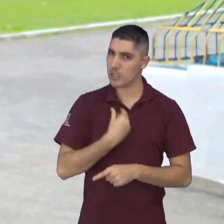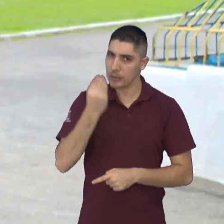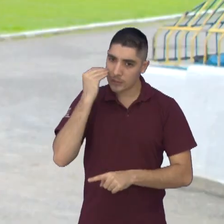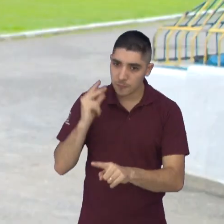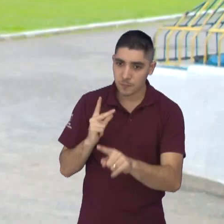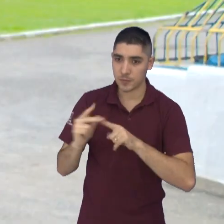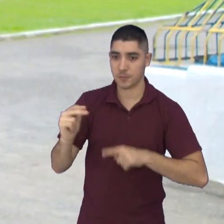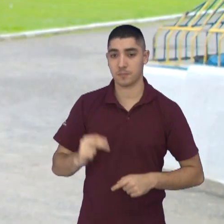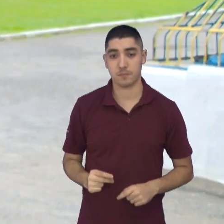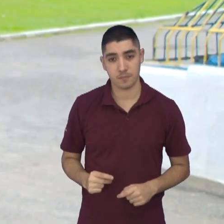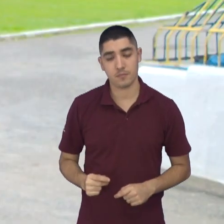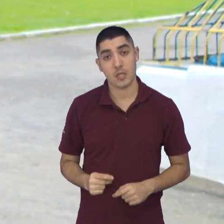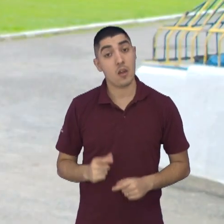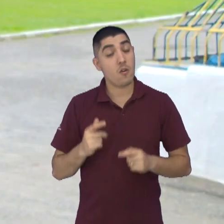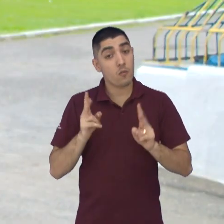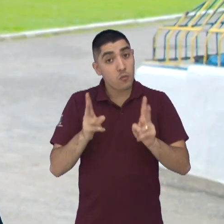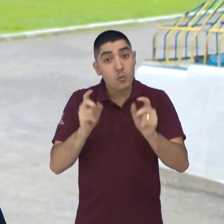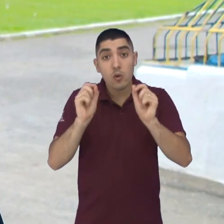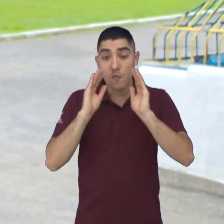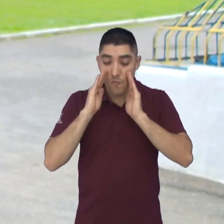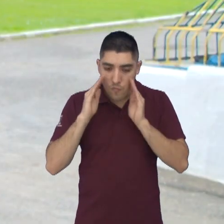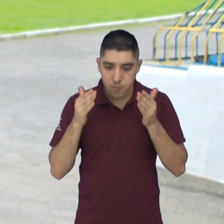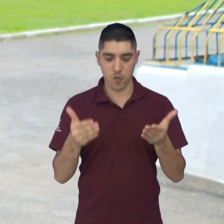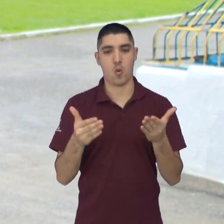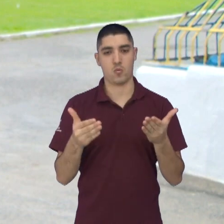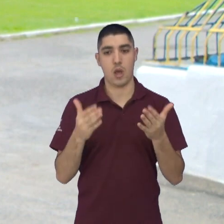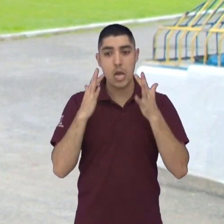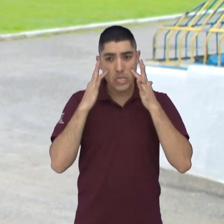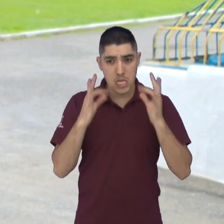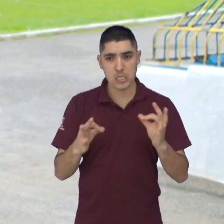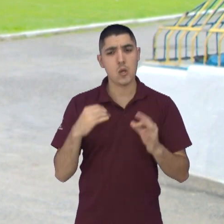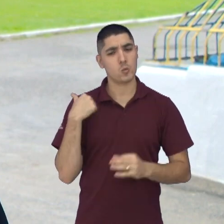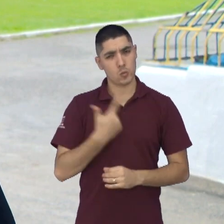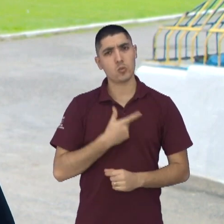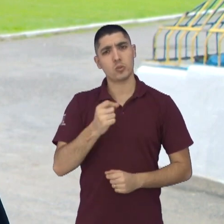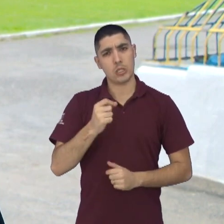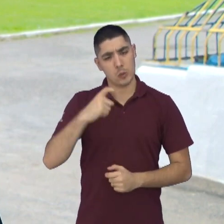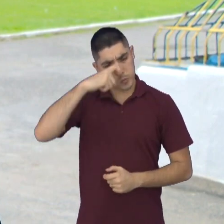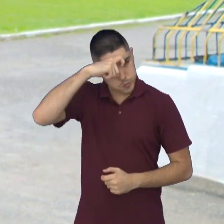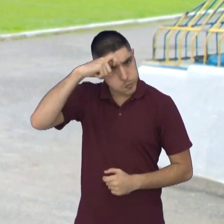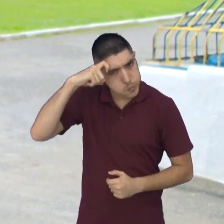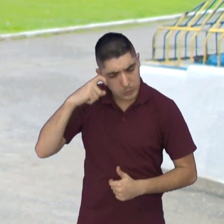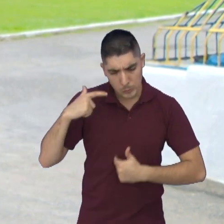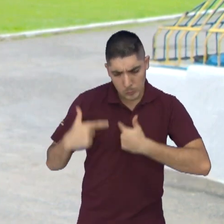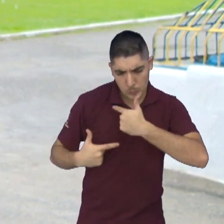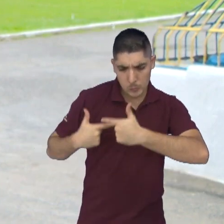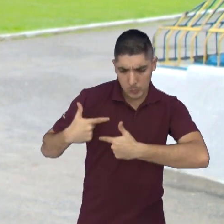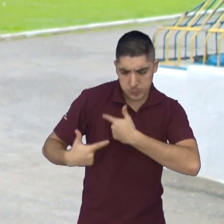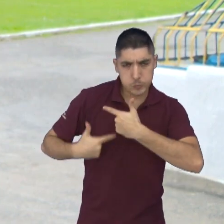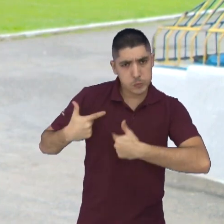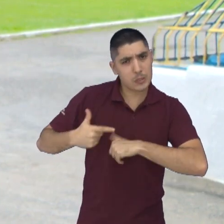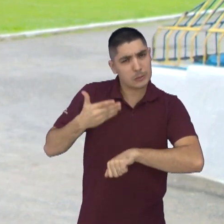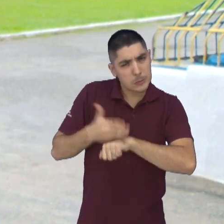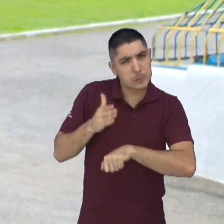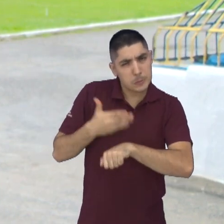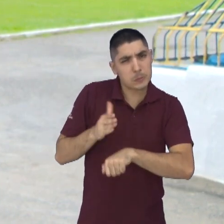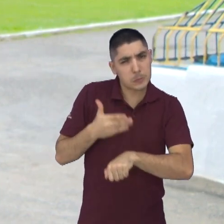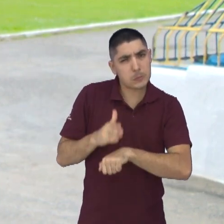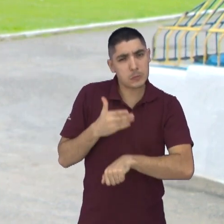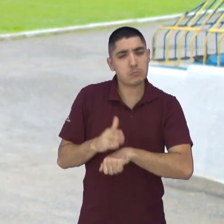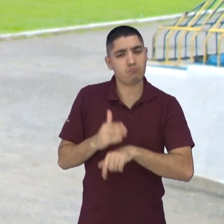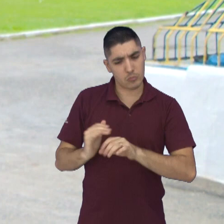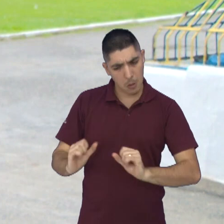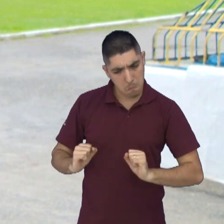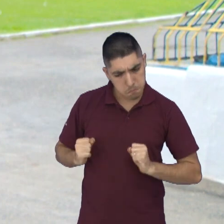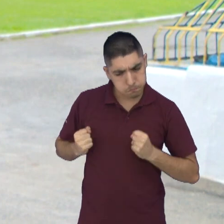pontos. Olha, manter a concentração. Acho que a gente vem trabalhando forte, a gente vem evoluindo. A gente veio evoluindo desde o início da pré-temporada.